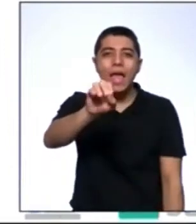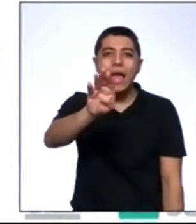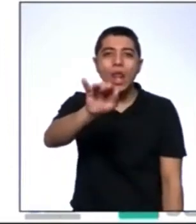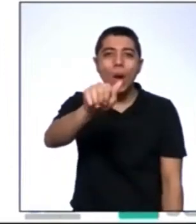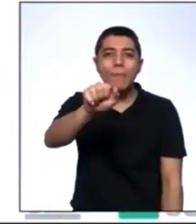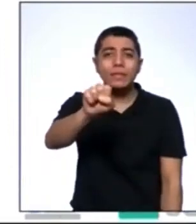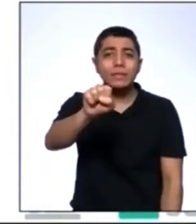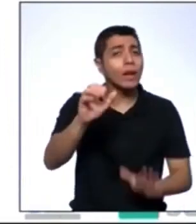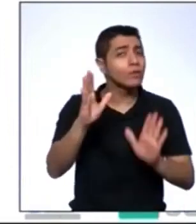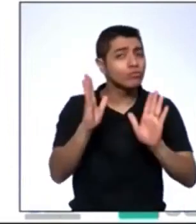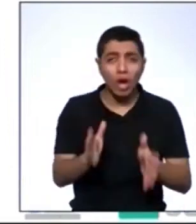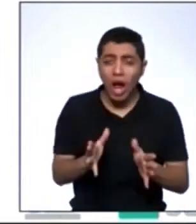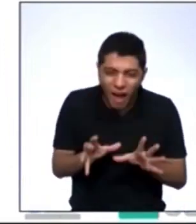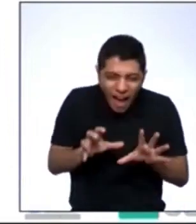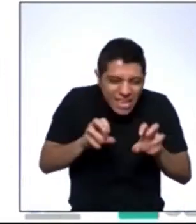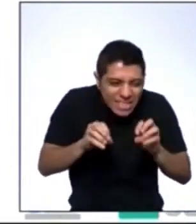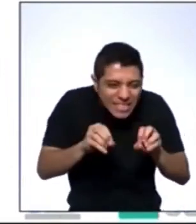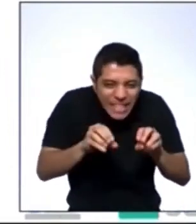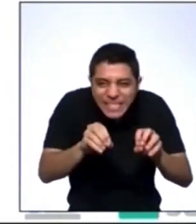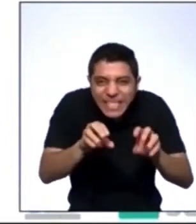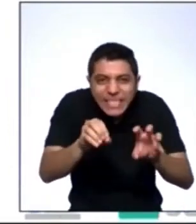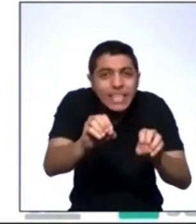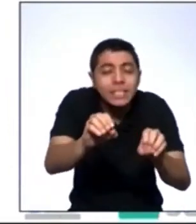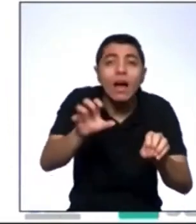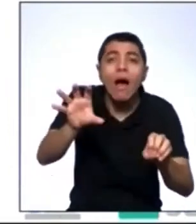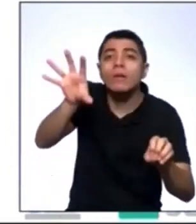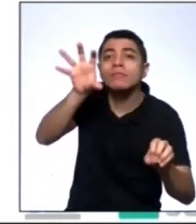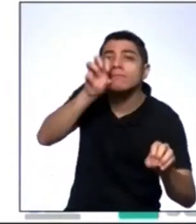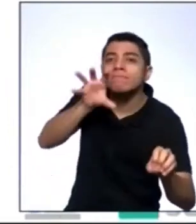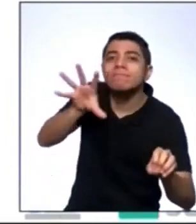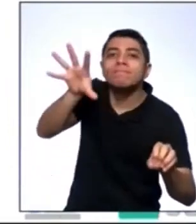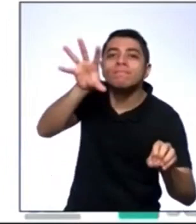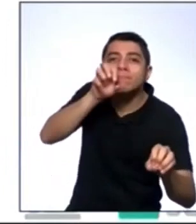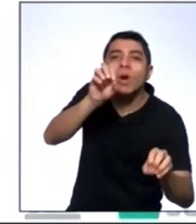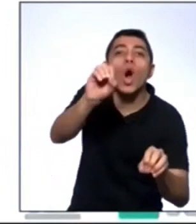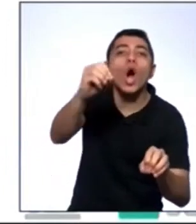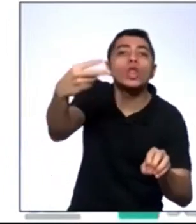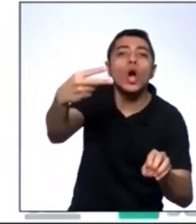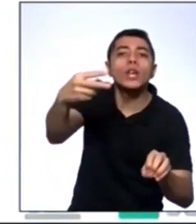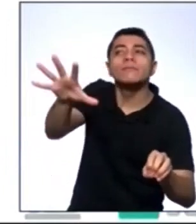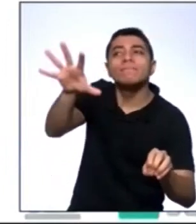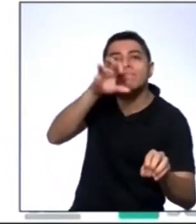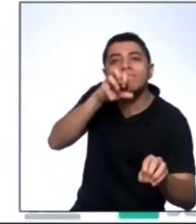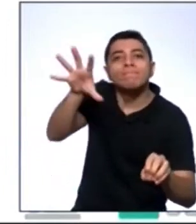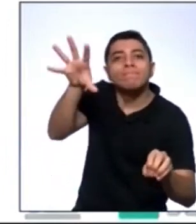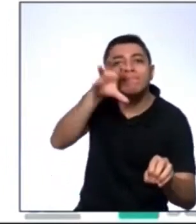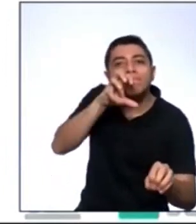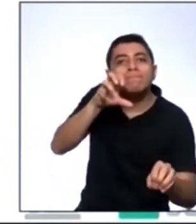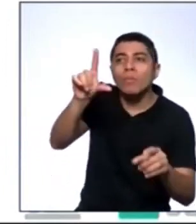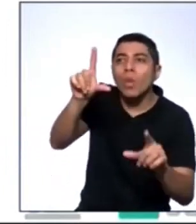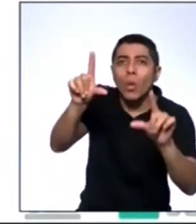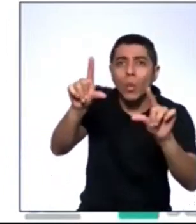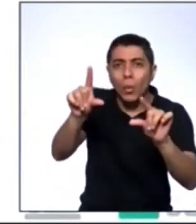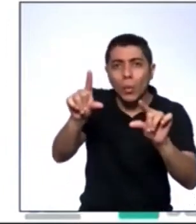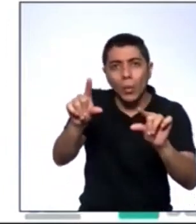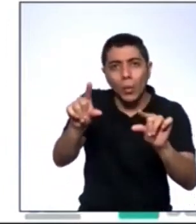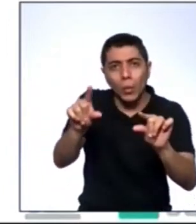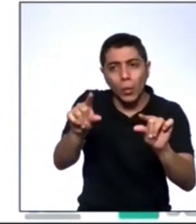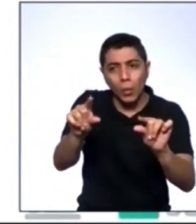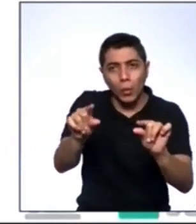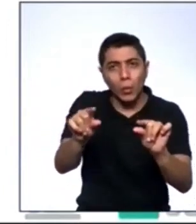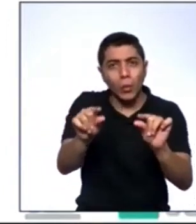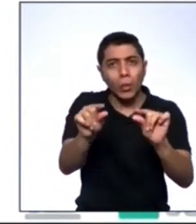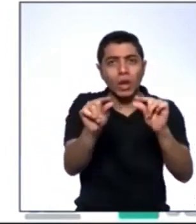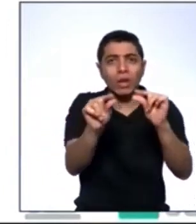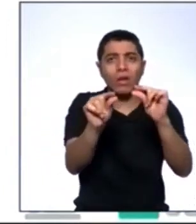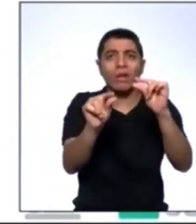decomposição. Quase zerou, irmão. Consumindo esse oxigênio, olha a imagem, toda vida que precisa